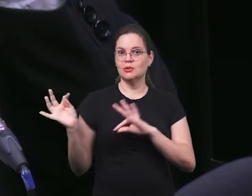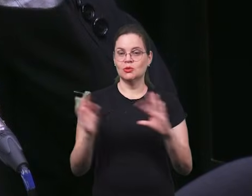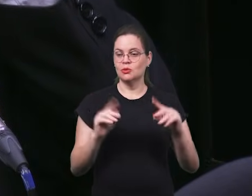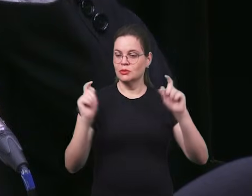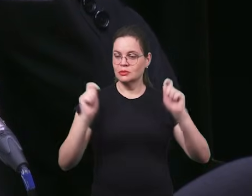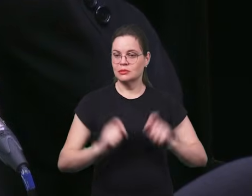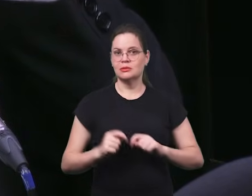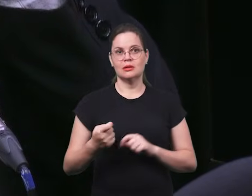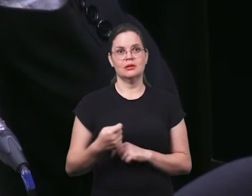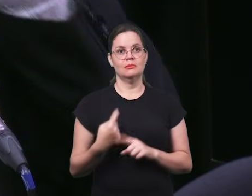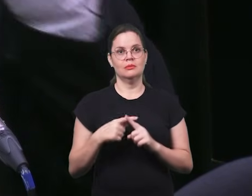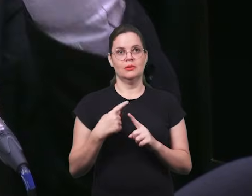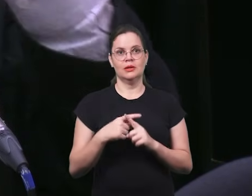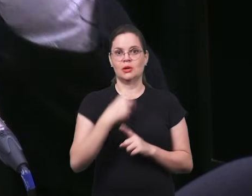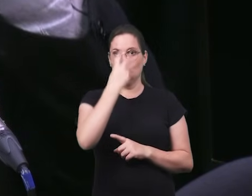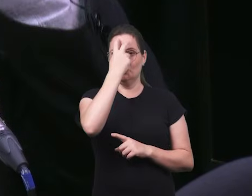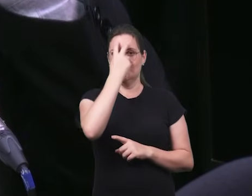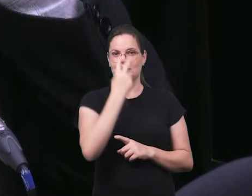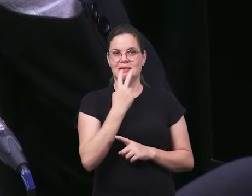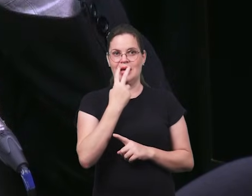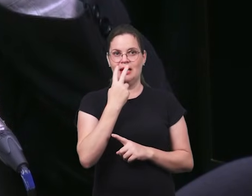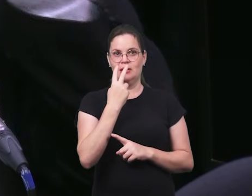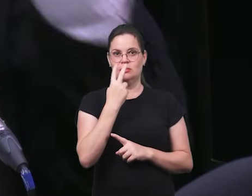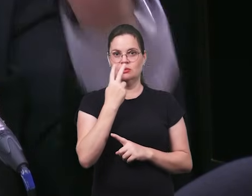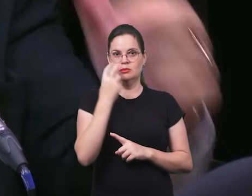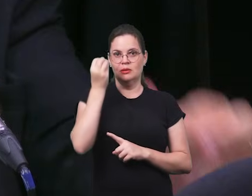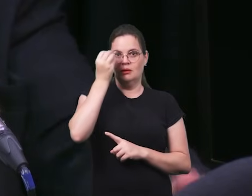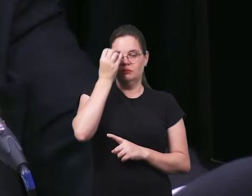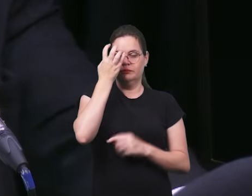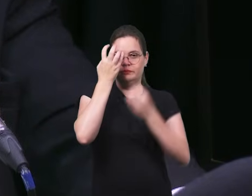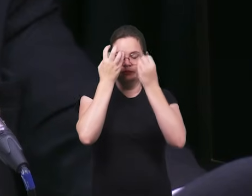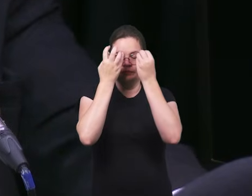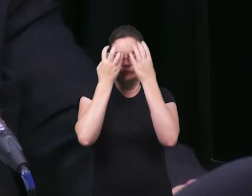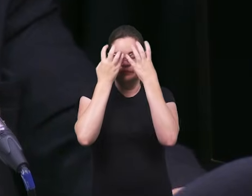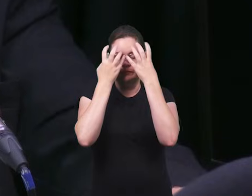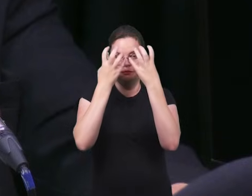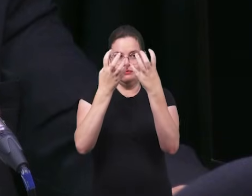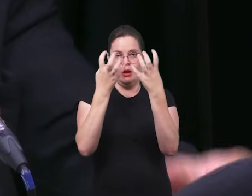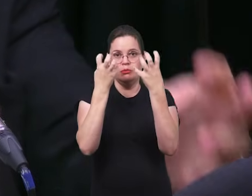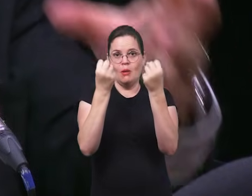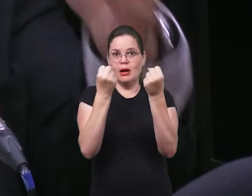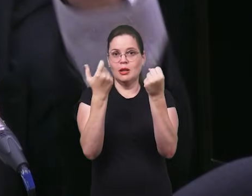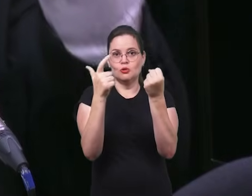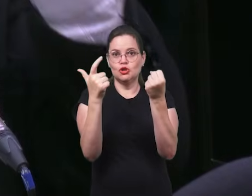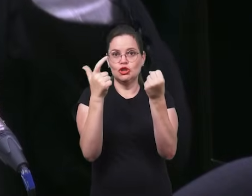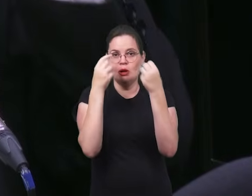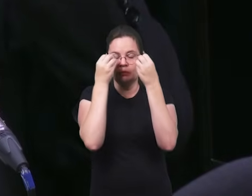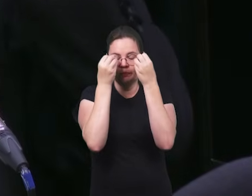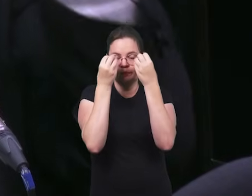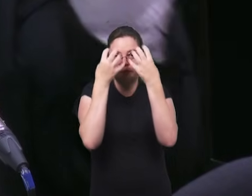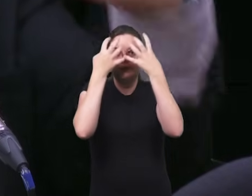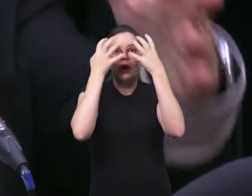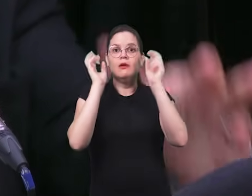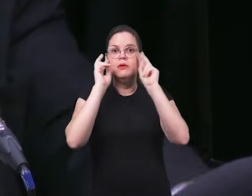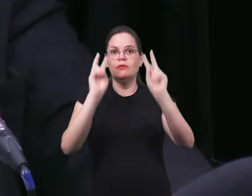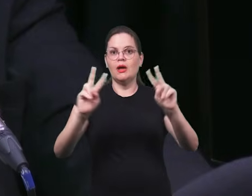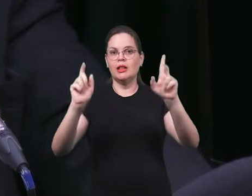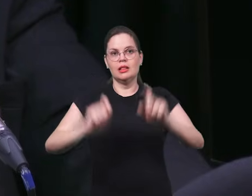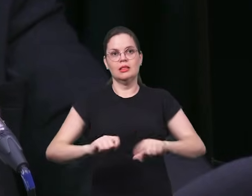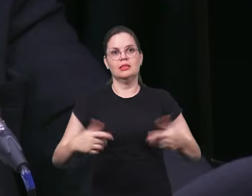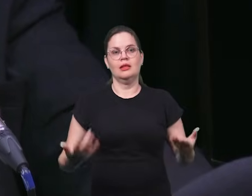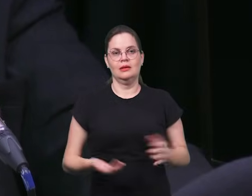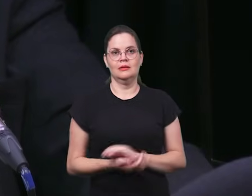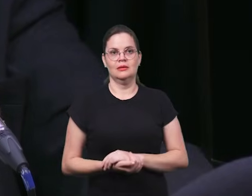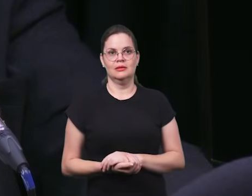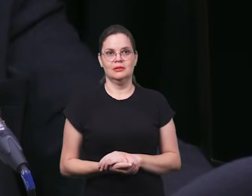tudo aquilo que o cego ali não tinha no seu globo ocular, tudo aquilo, ele renova tudo na hora e faz a pessoa ver.